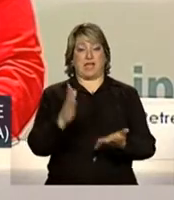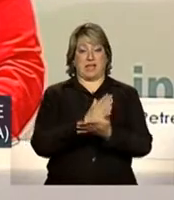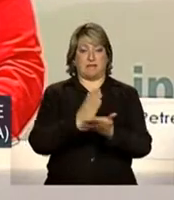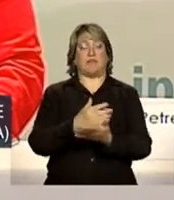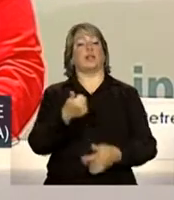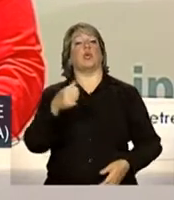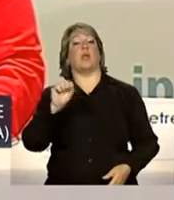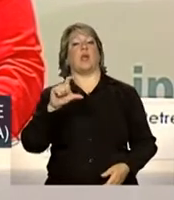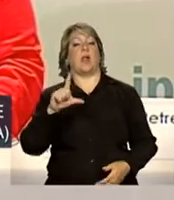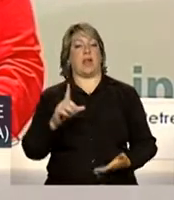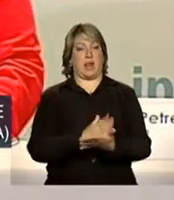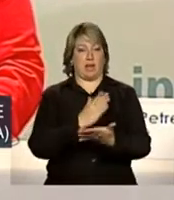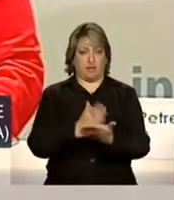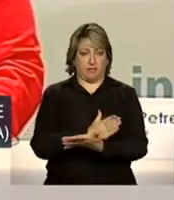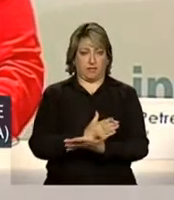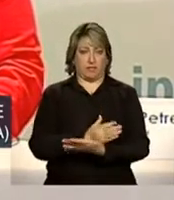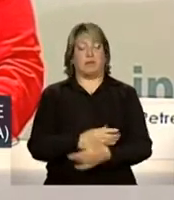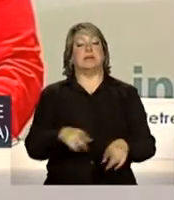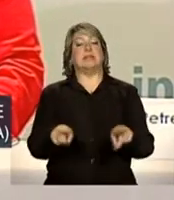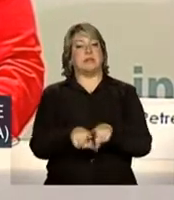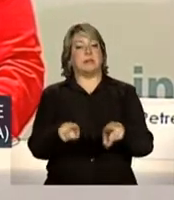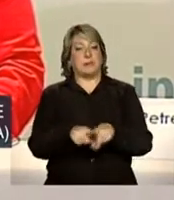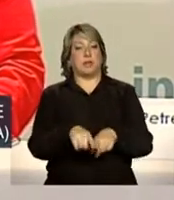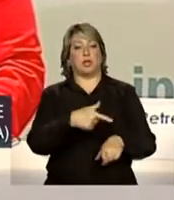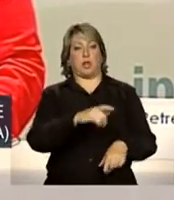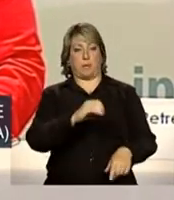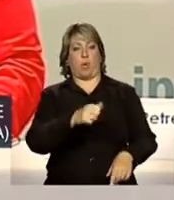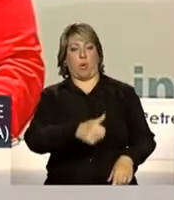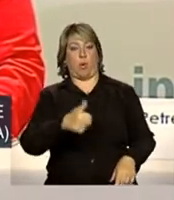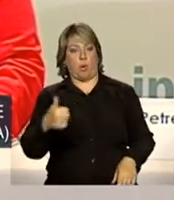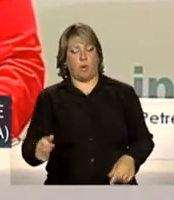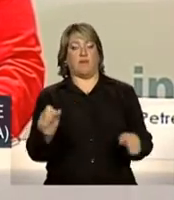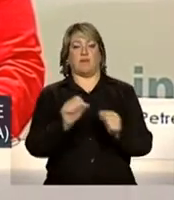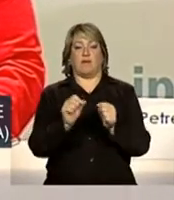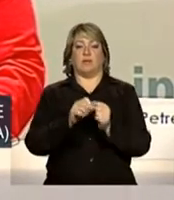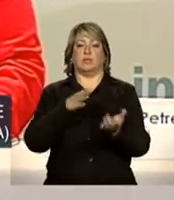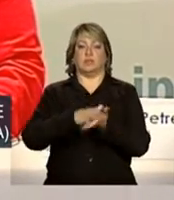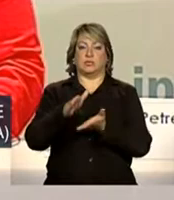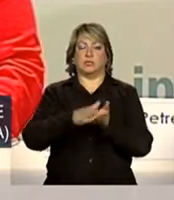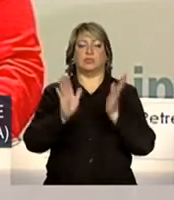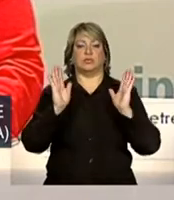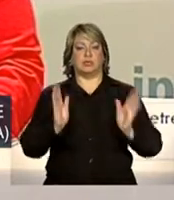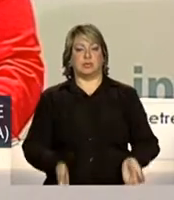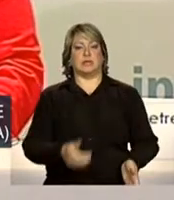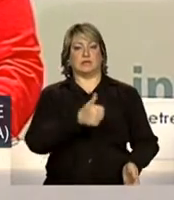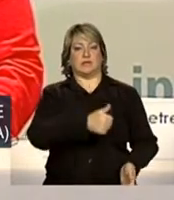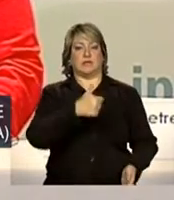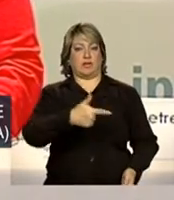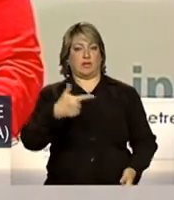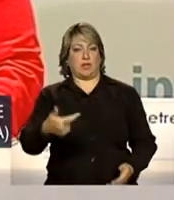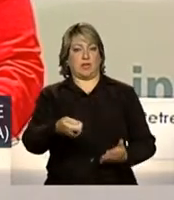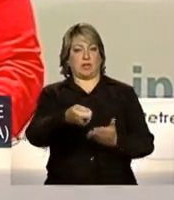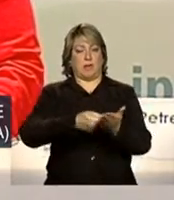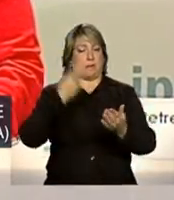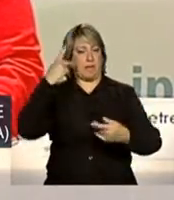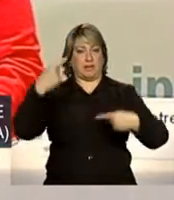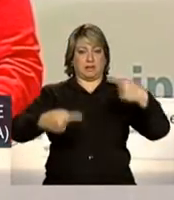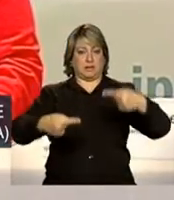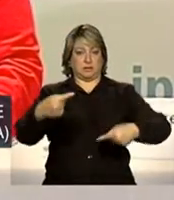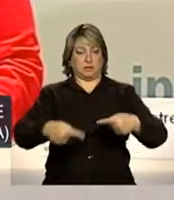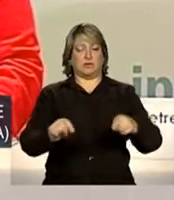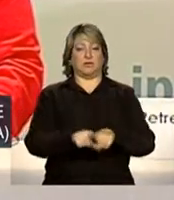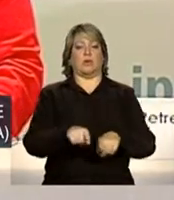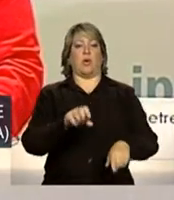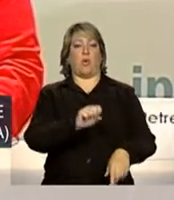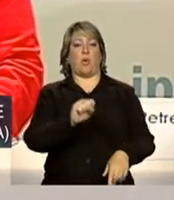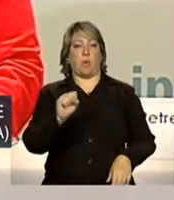18 livros. Paralelamente, em 2011, foram publicados 122 textos para discussão,